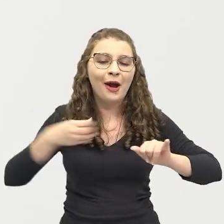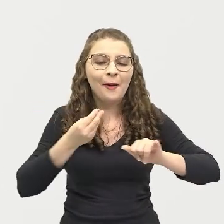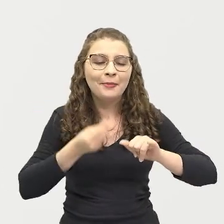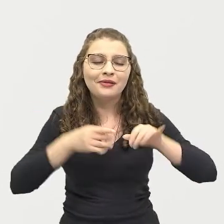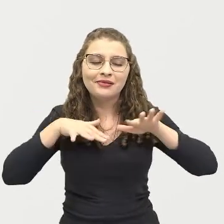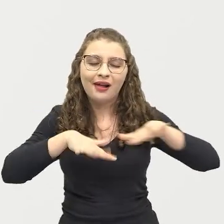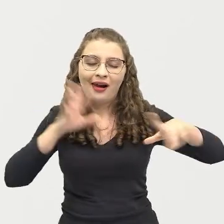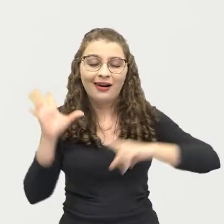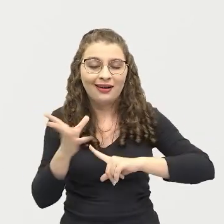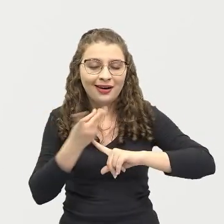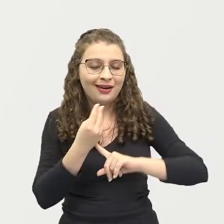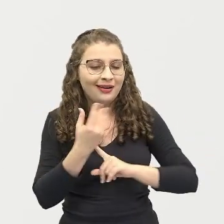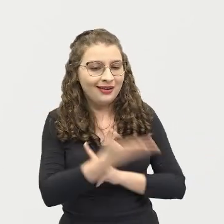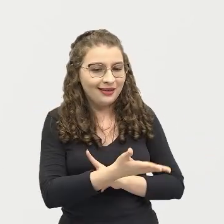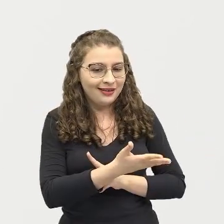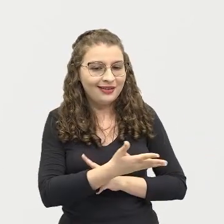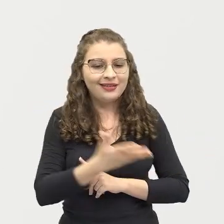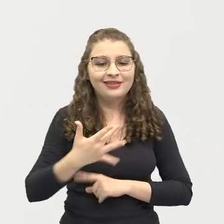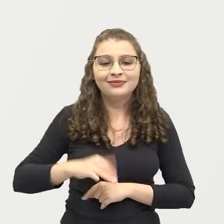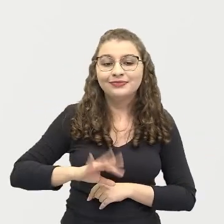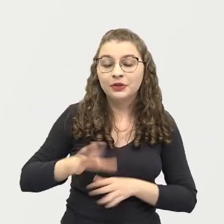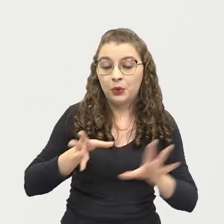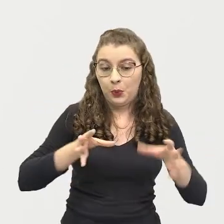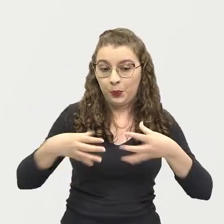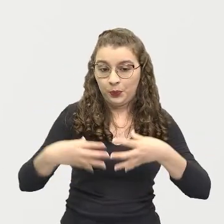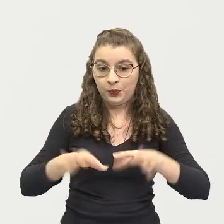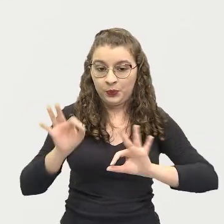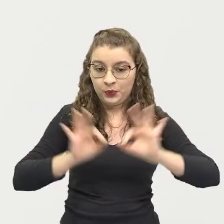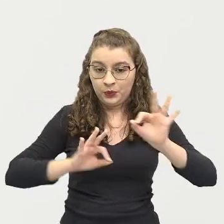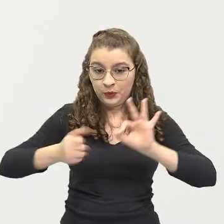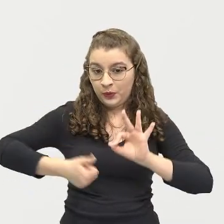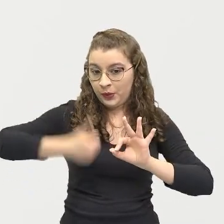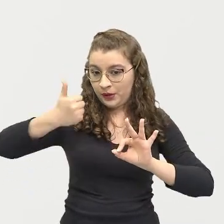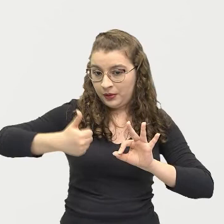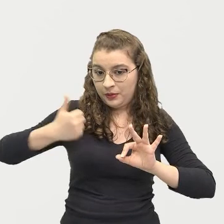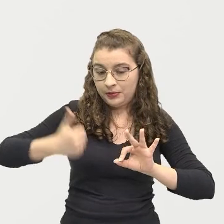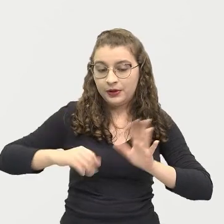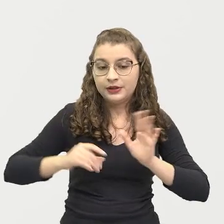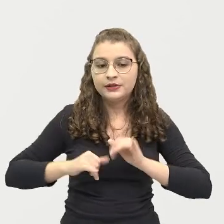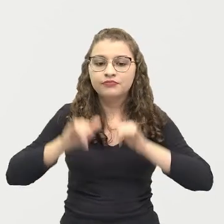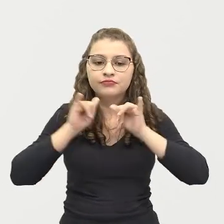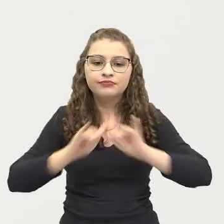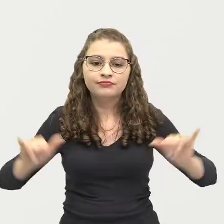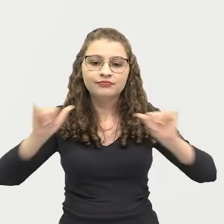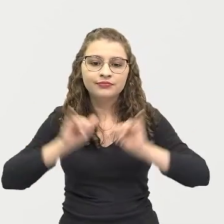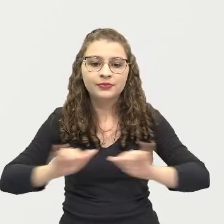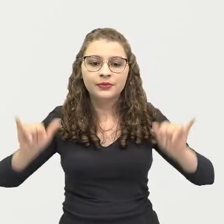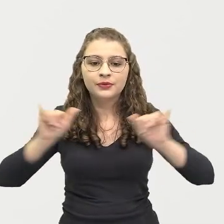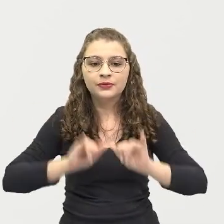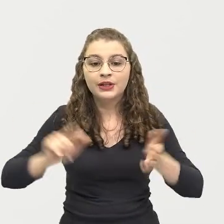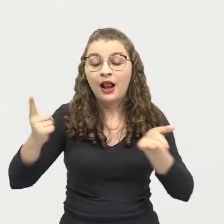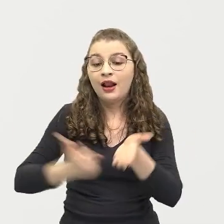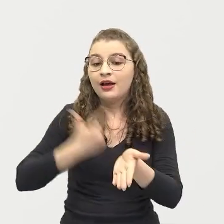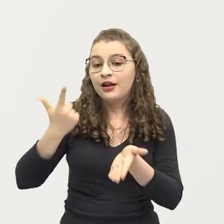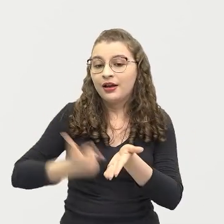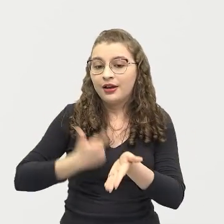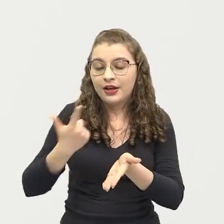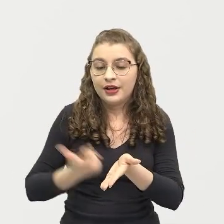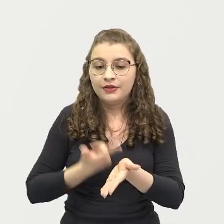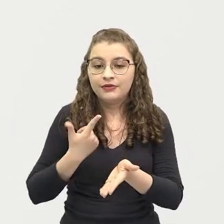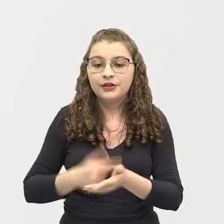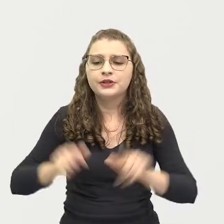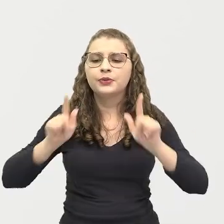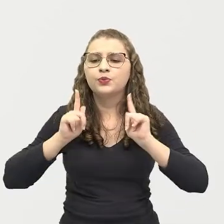agitação provocada pela Semana da Arte Moderna, os primeiros modernistas brasileiros investiram no lançamento de revistas